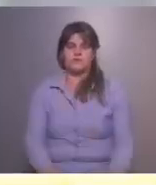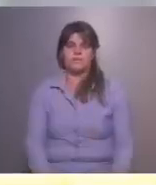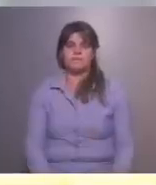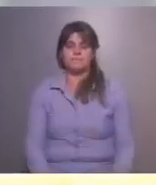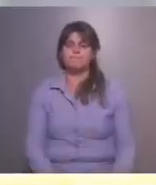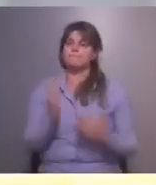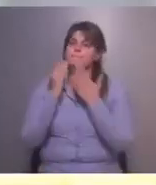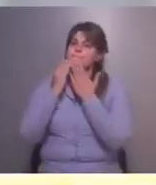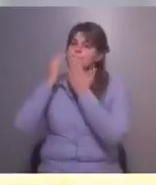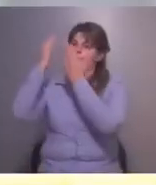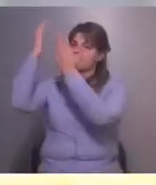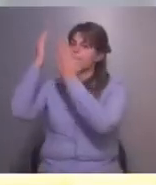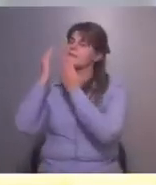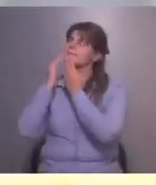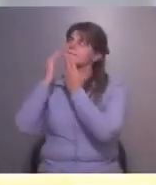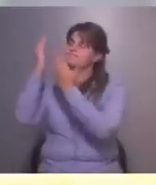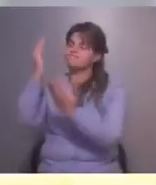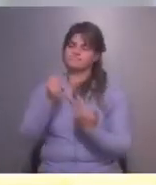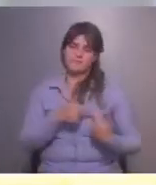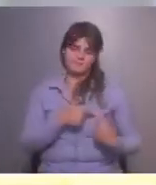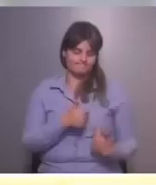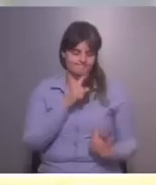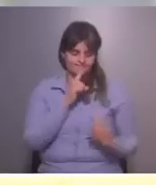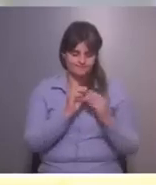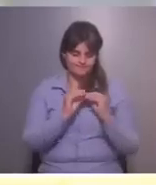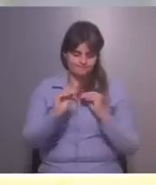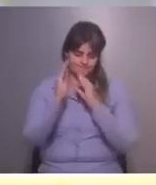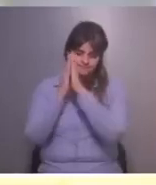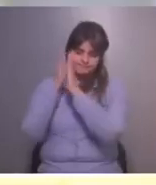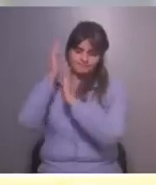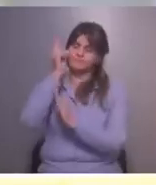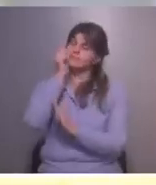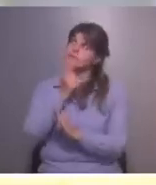Demos graças em silêncio a Deus nosso Pai.